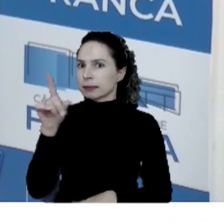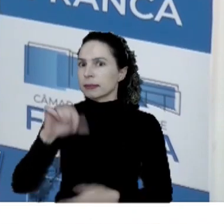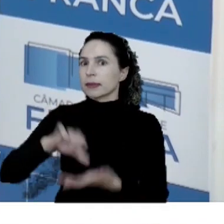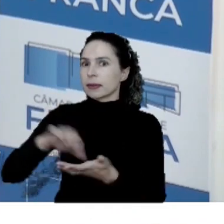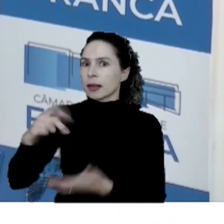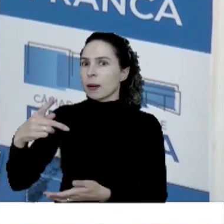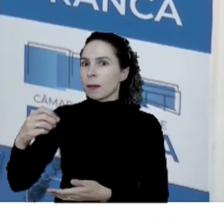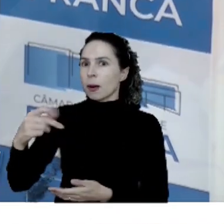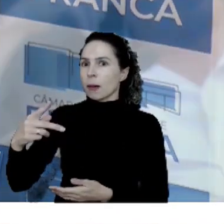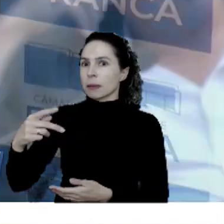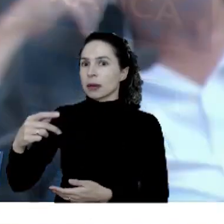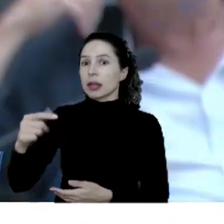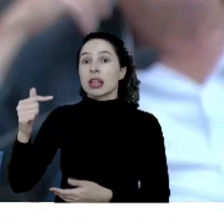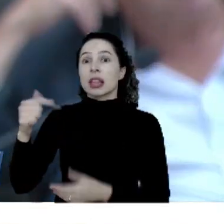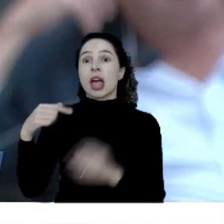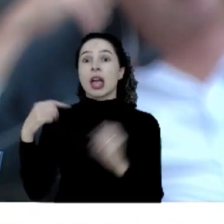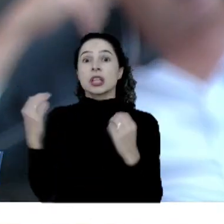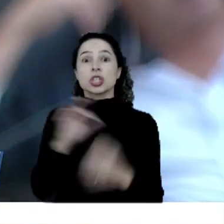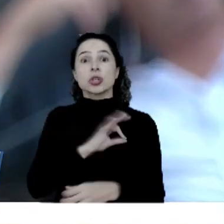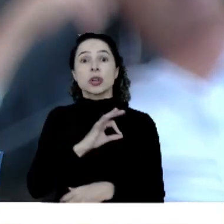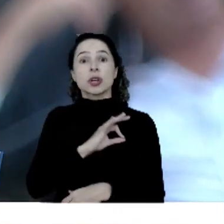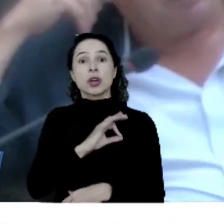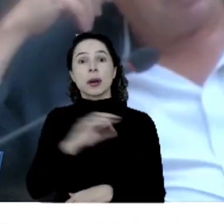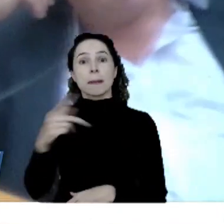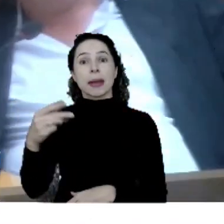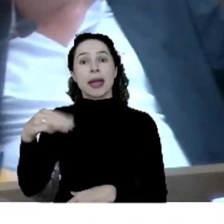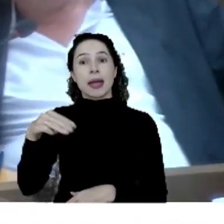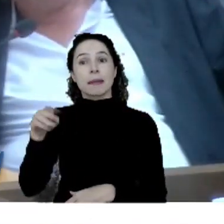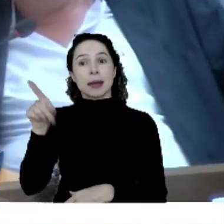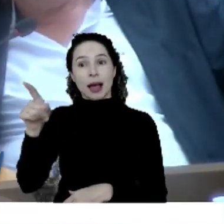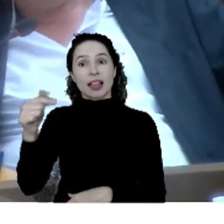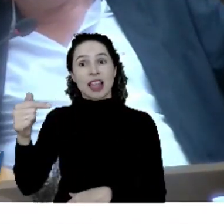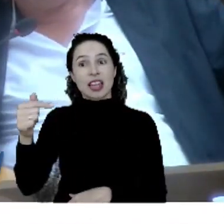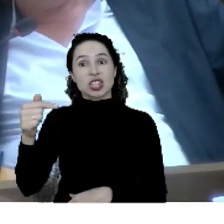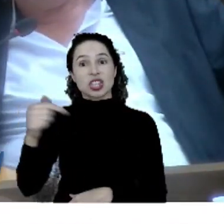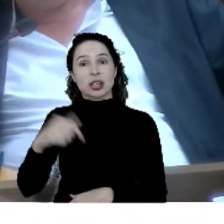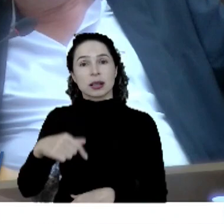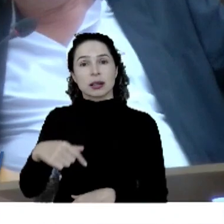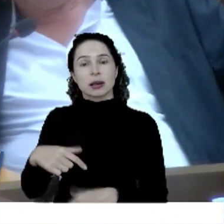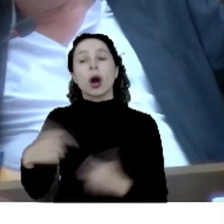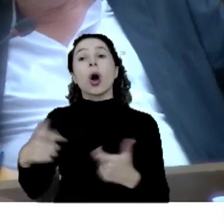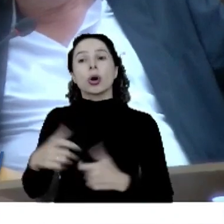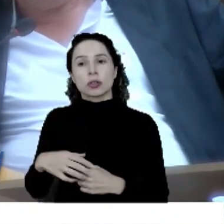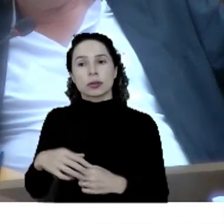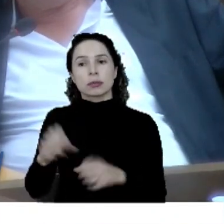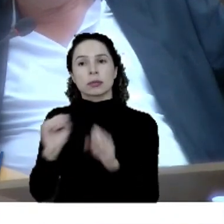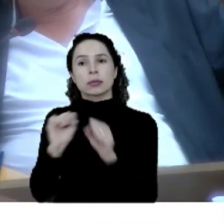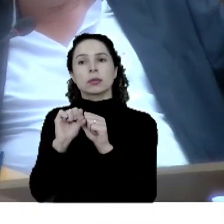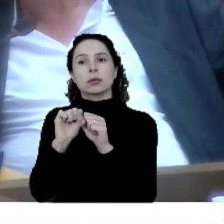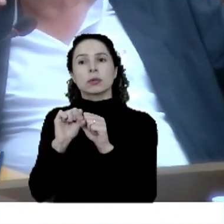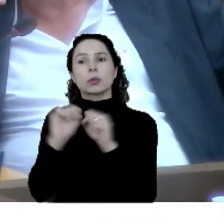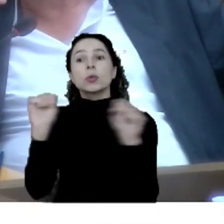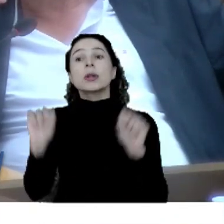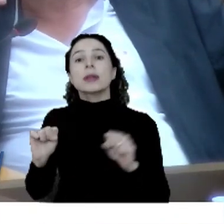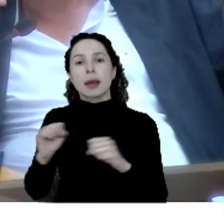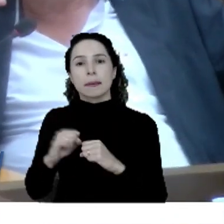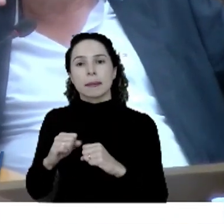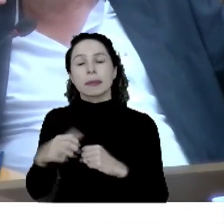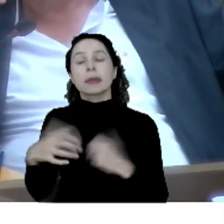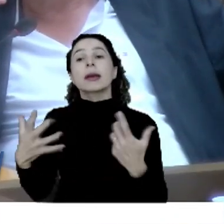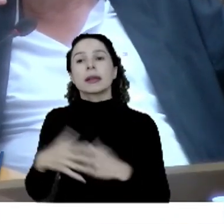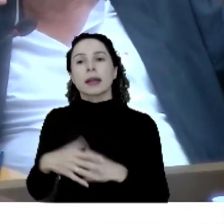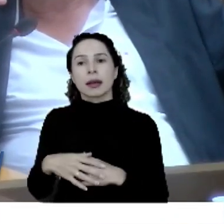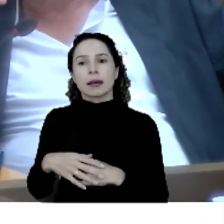7 viaturas da Polícia Militar. 7. Cadê o sistema? Cadê a engrenagem? Cadê a